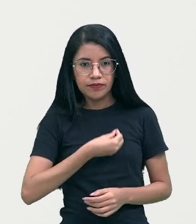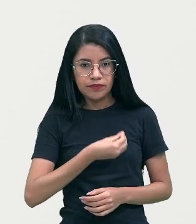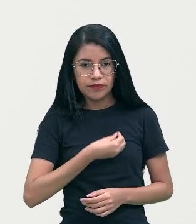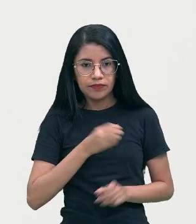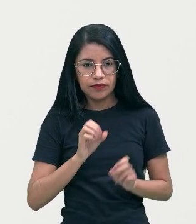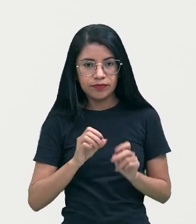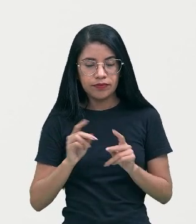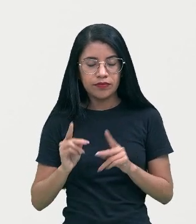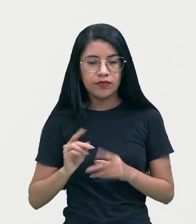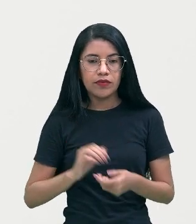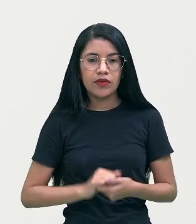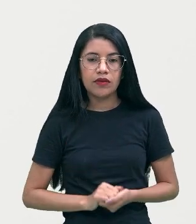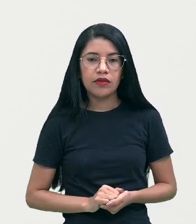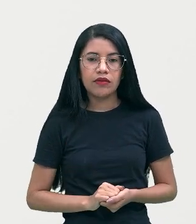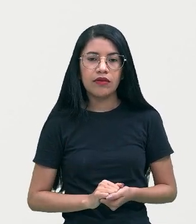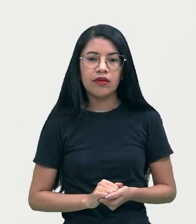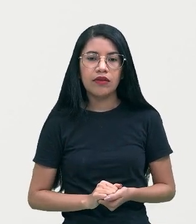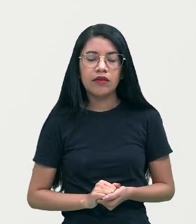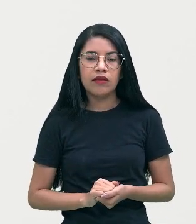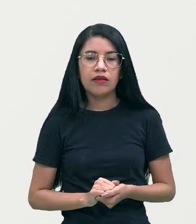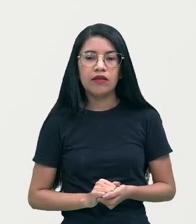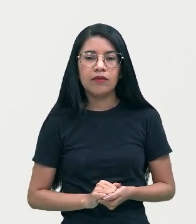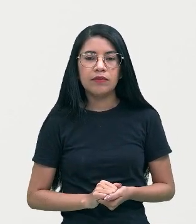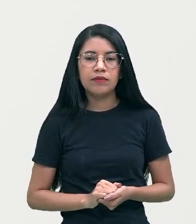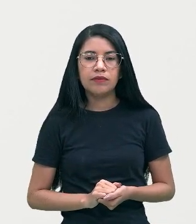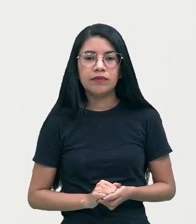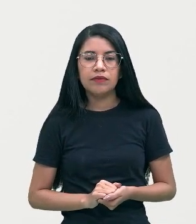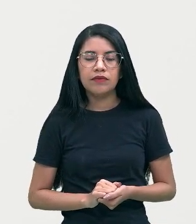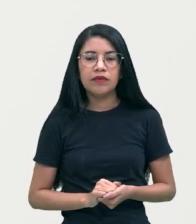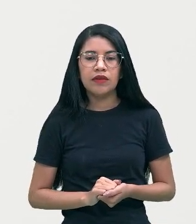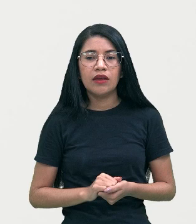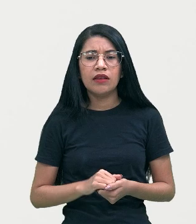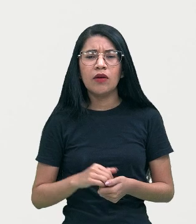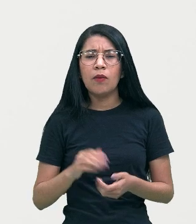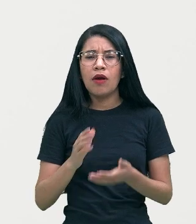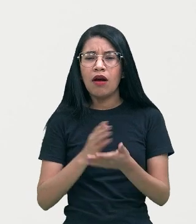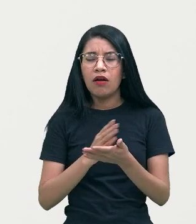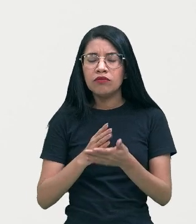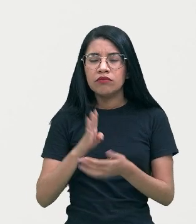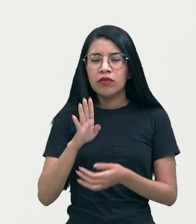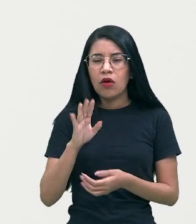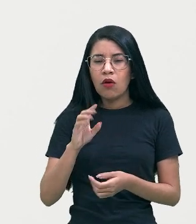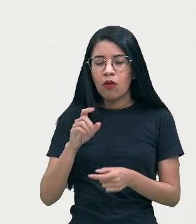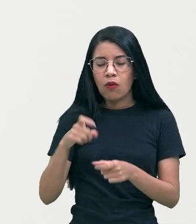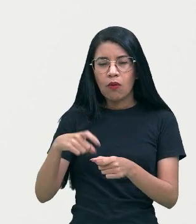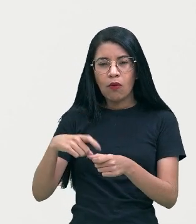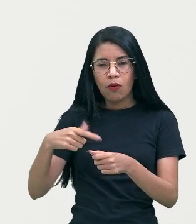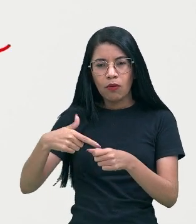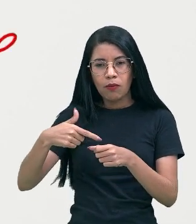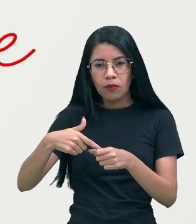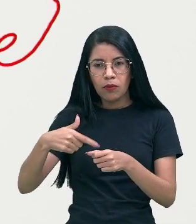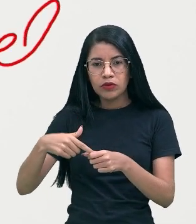ou então é biocombustível. É algum combustível